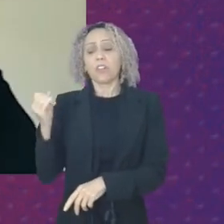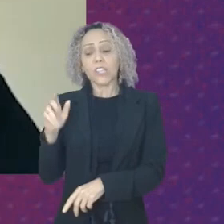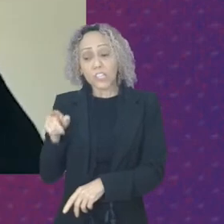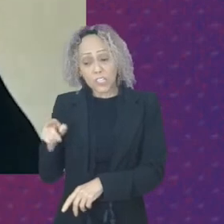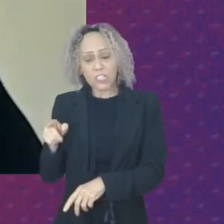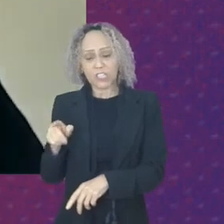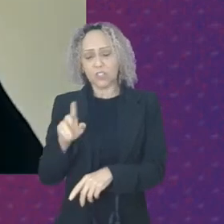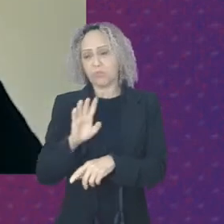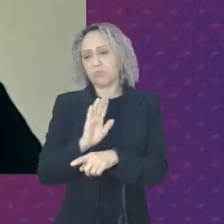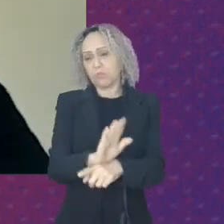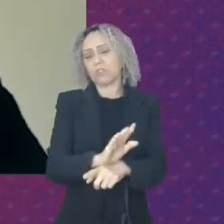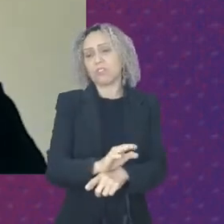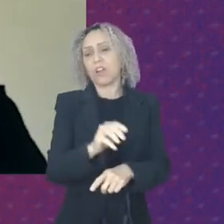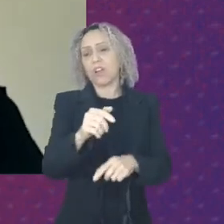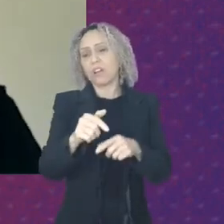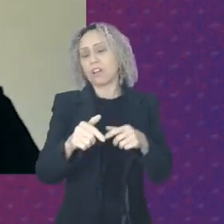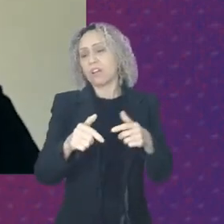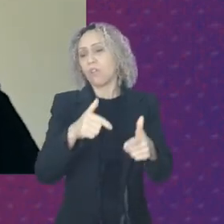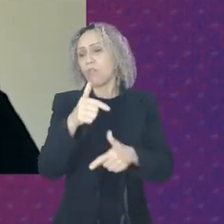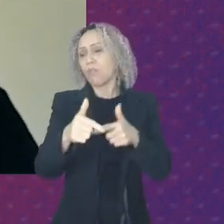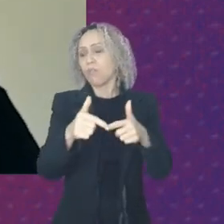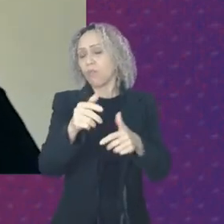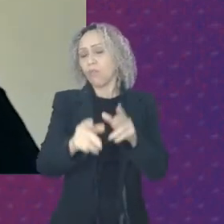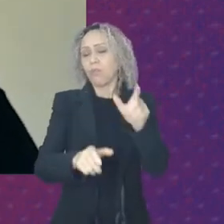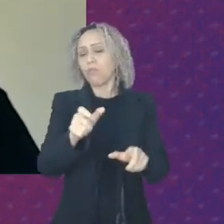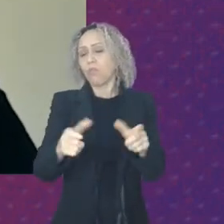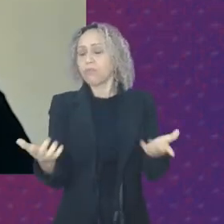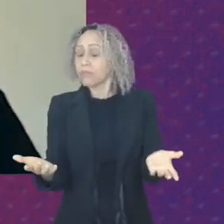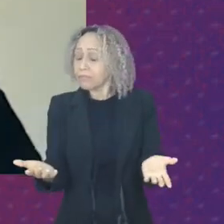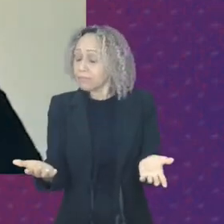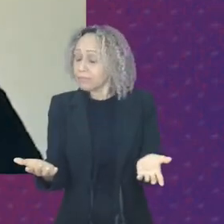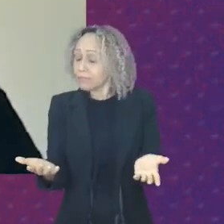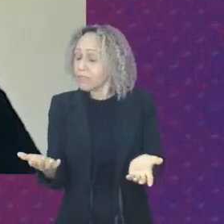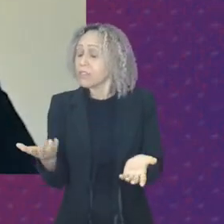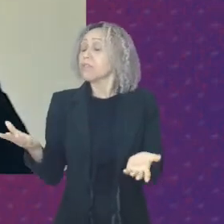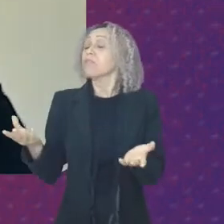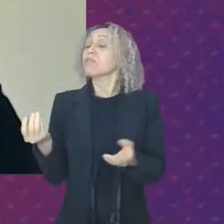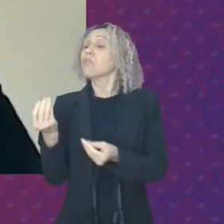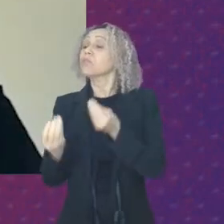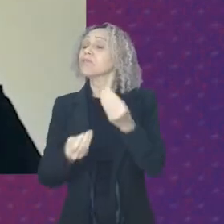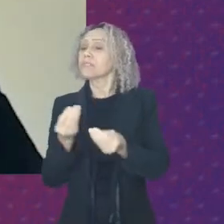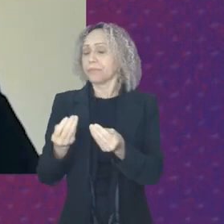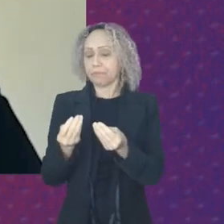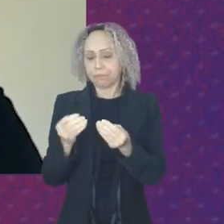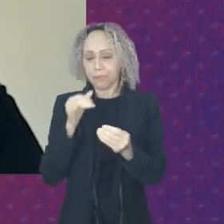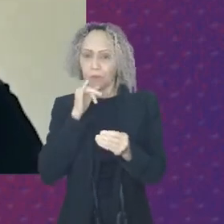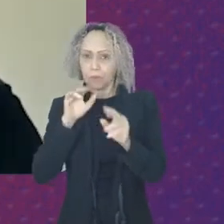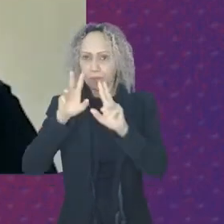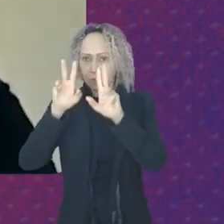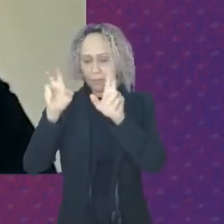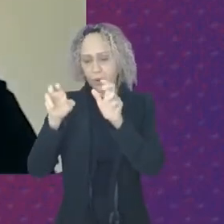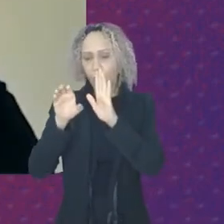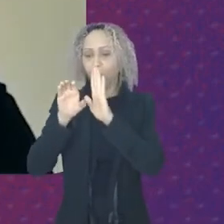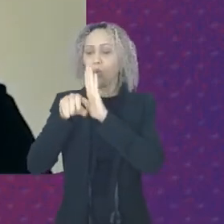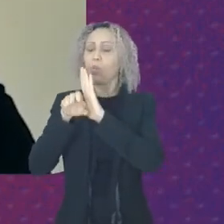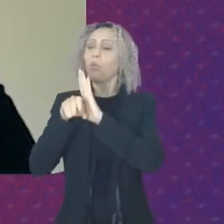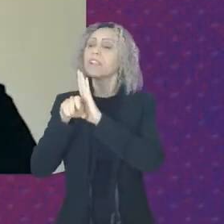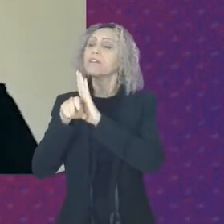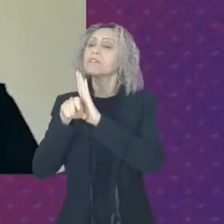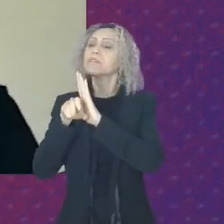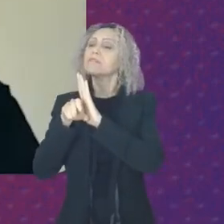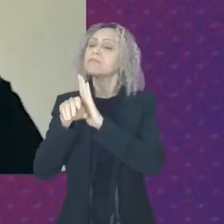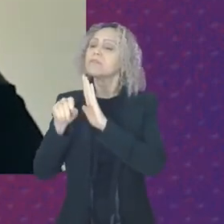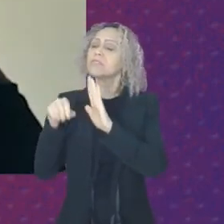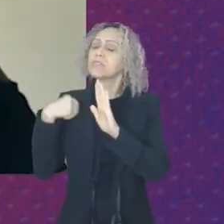seleção do que é que pode ou que não pode, de fato, virar este conteúdo? A gente tem que saber, prioritariamente, o que é